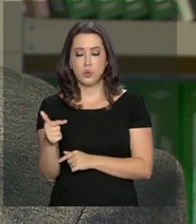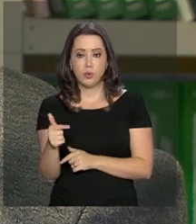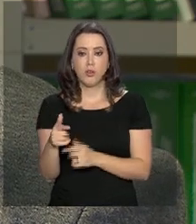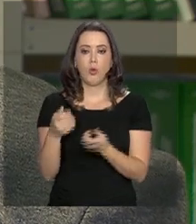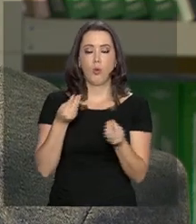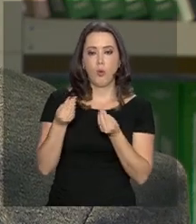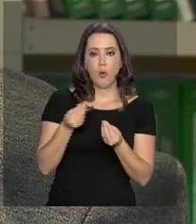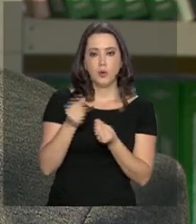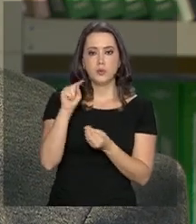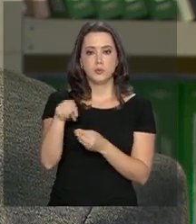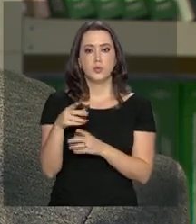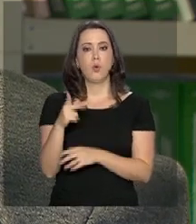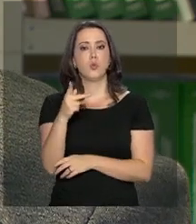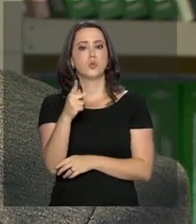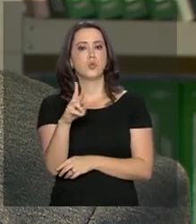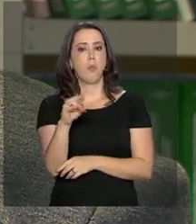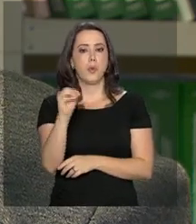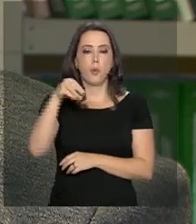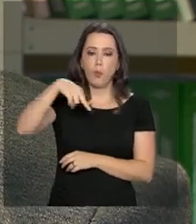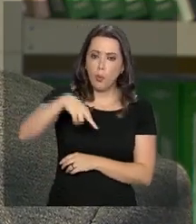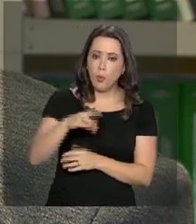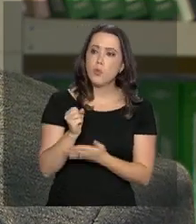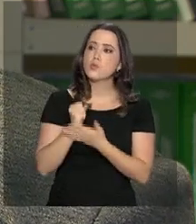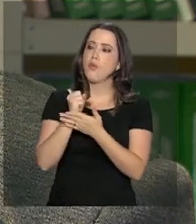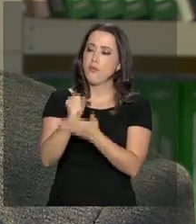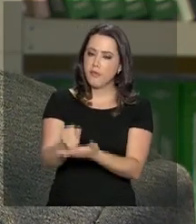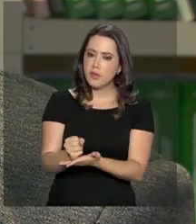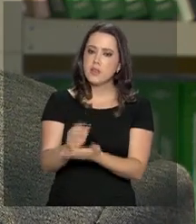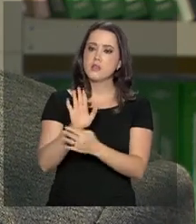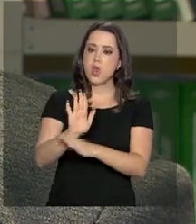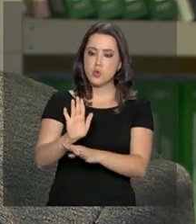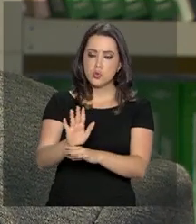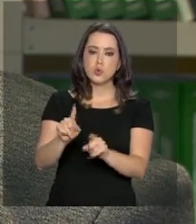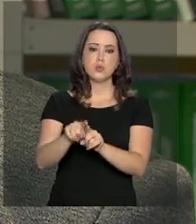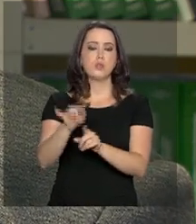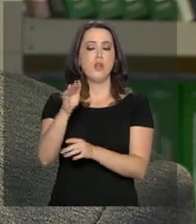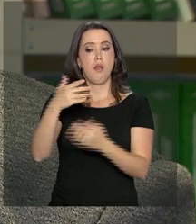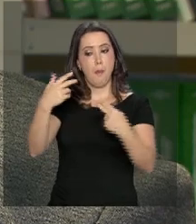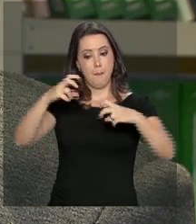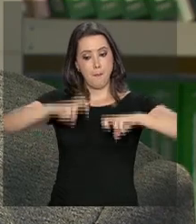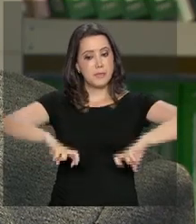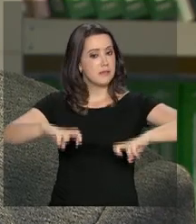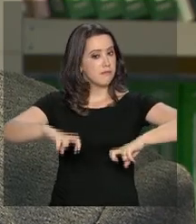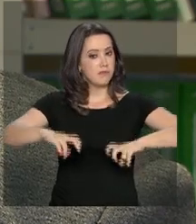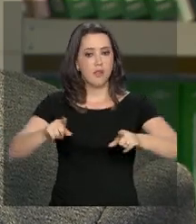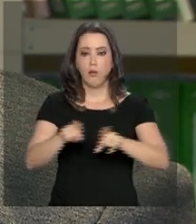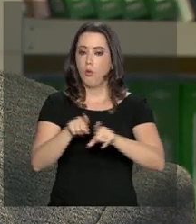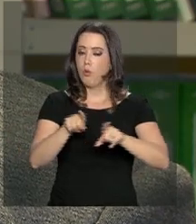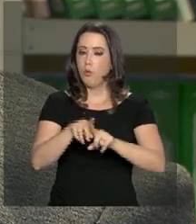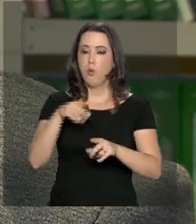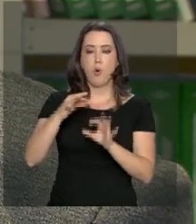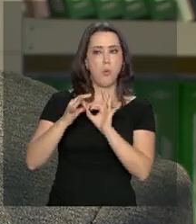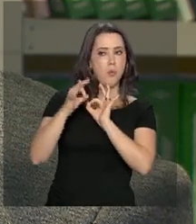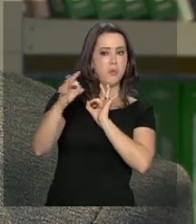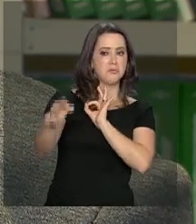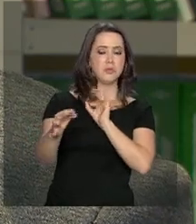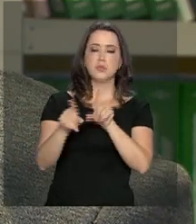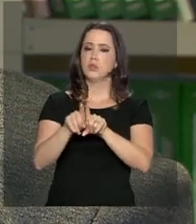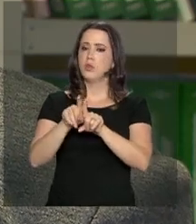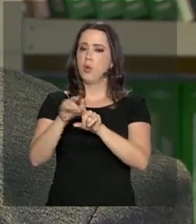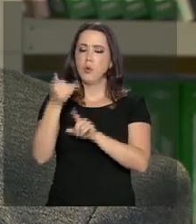possível, os PROCONs estão à disposição, seja pelo atendimento presencial, como também remoto,